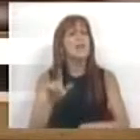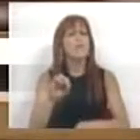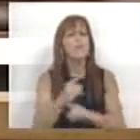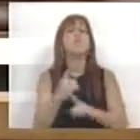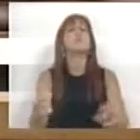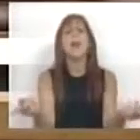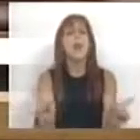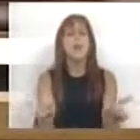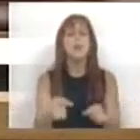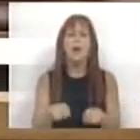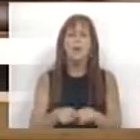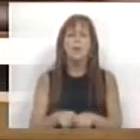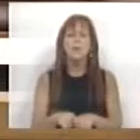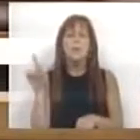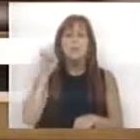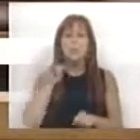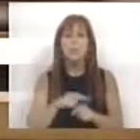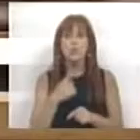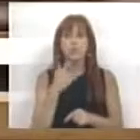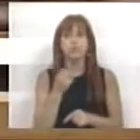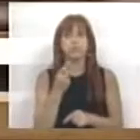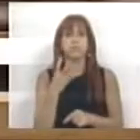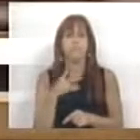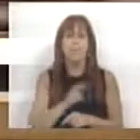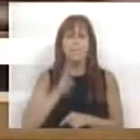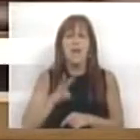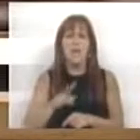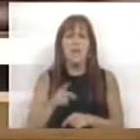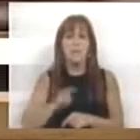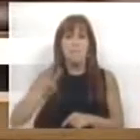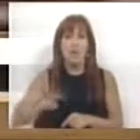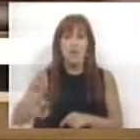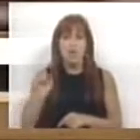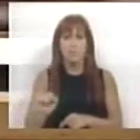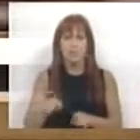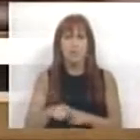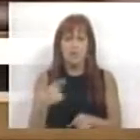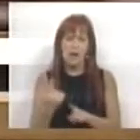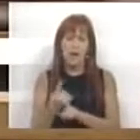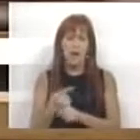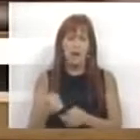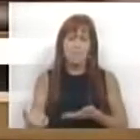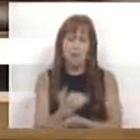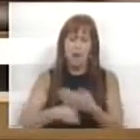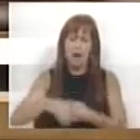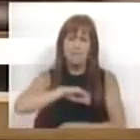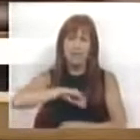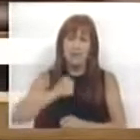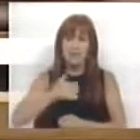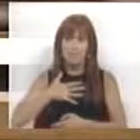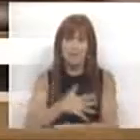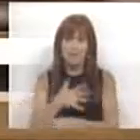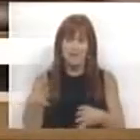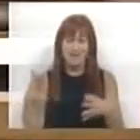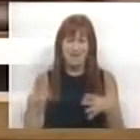glifosato? Reside essencialmente nos muitos milhares de milhões que o produto rende às